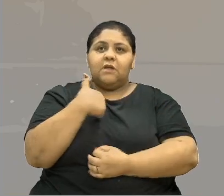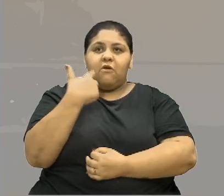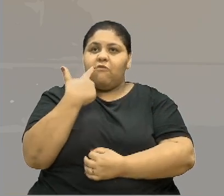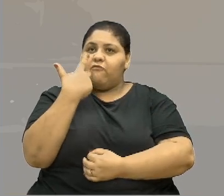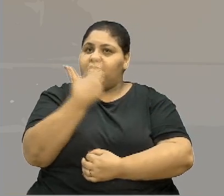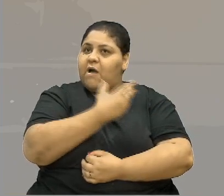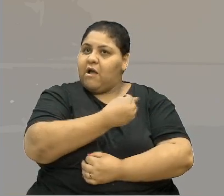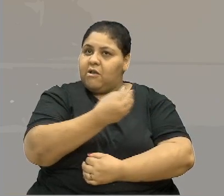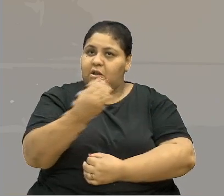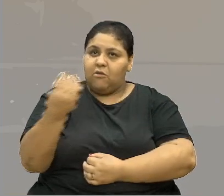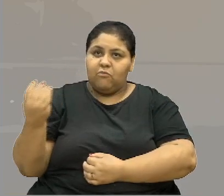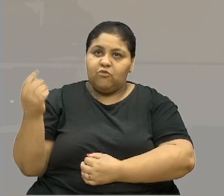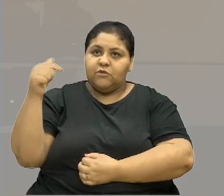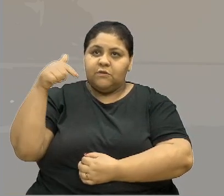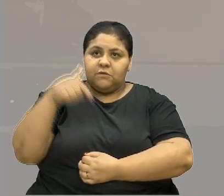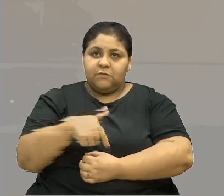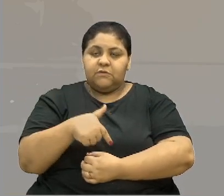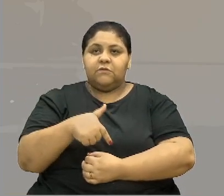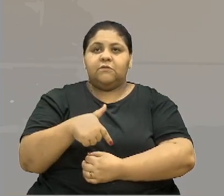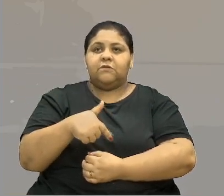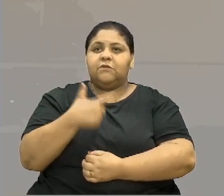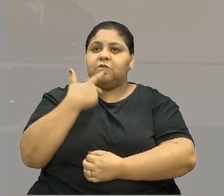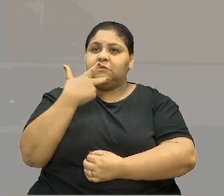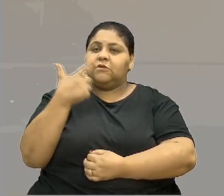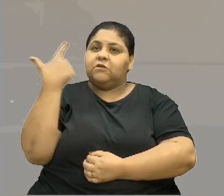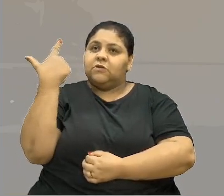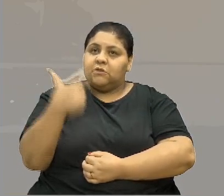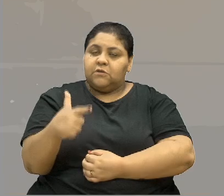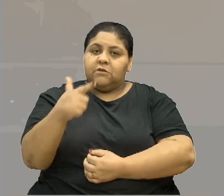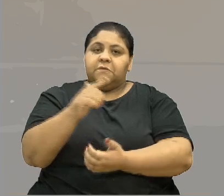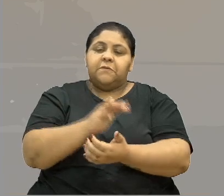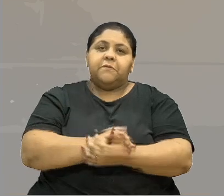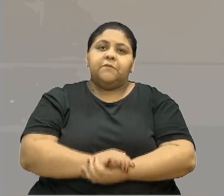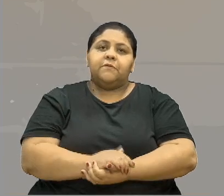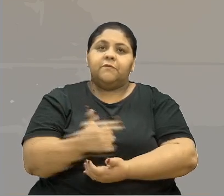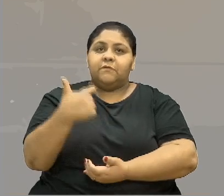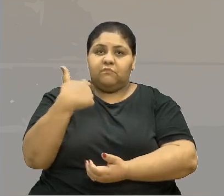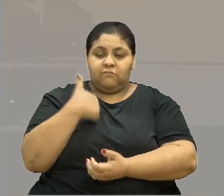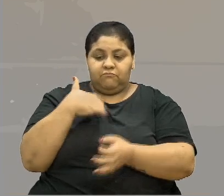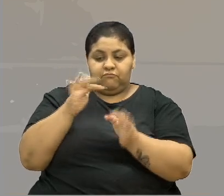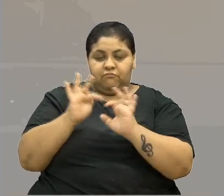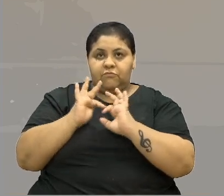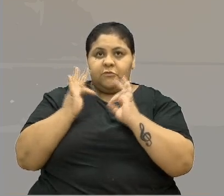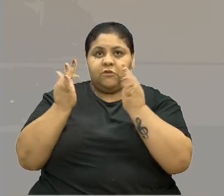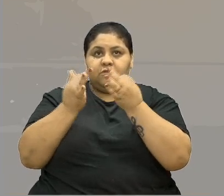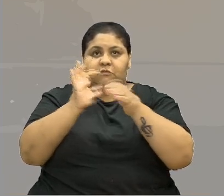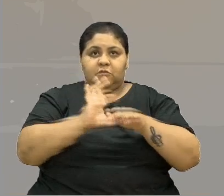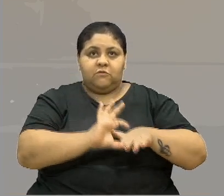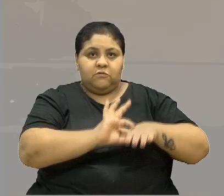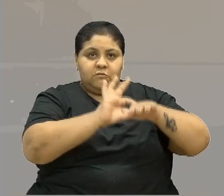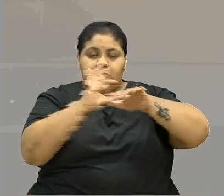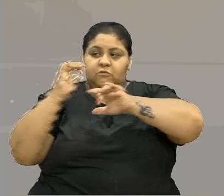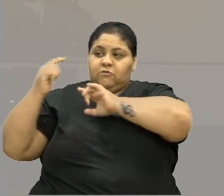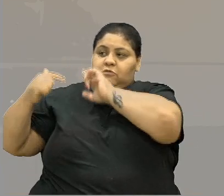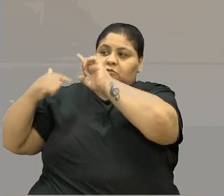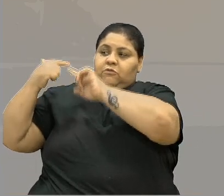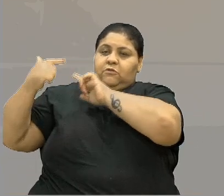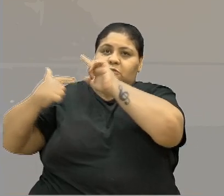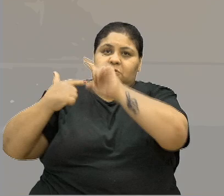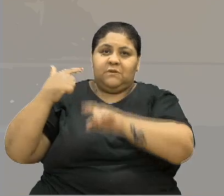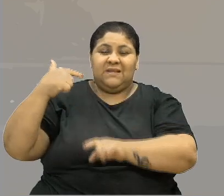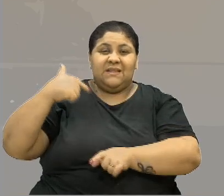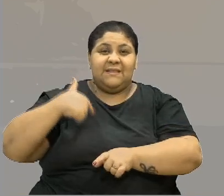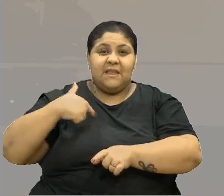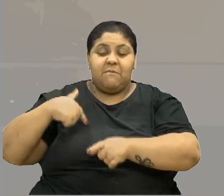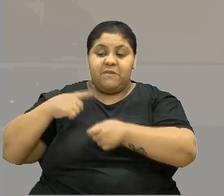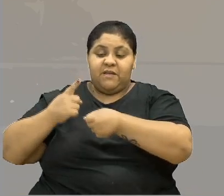por várias vezes aqui, e repito mais uma vez, que a minha família liderou o tradicionalismo em São João da Ortiga e na região